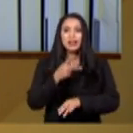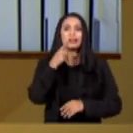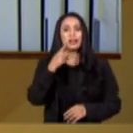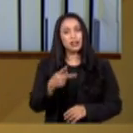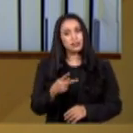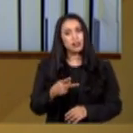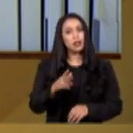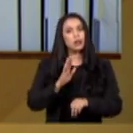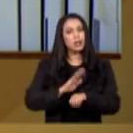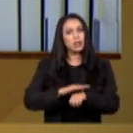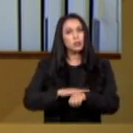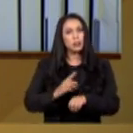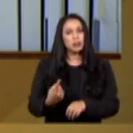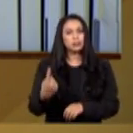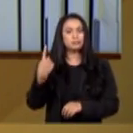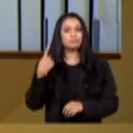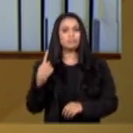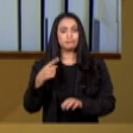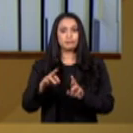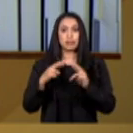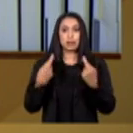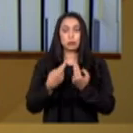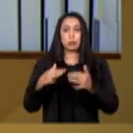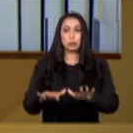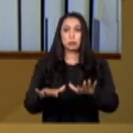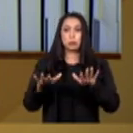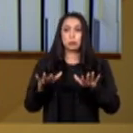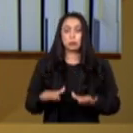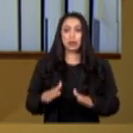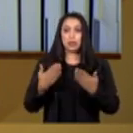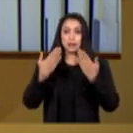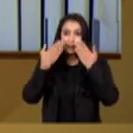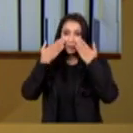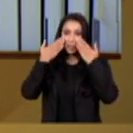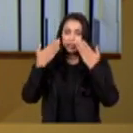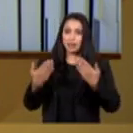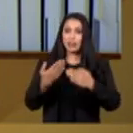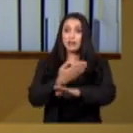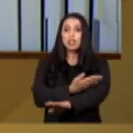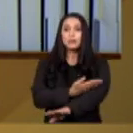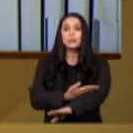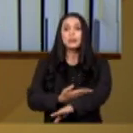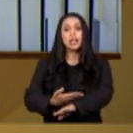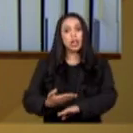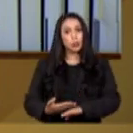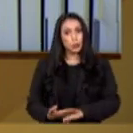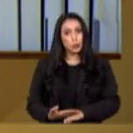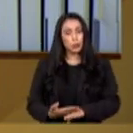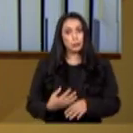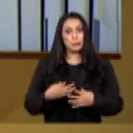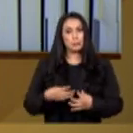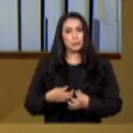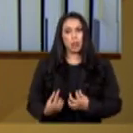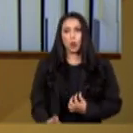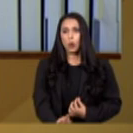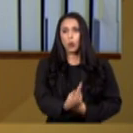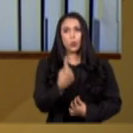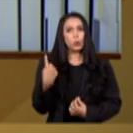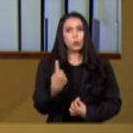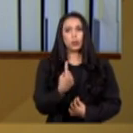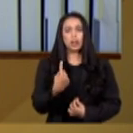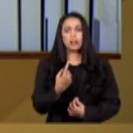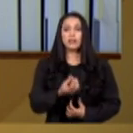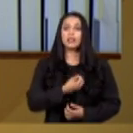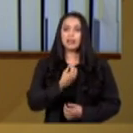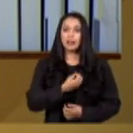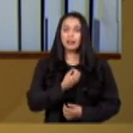naquela sessão solene que x se apresentava de branco pela primeira e única vez